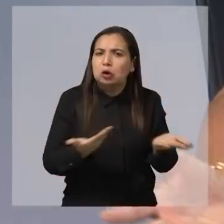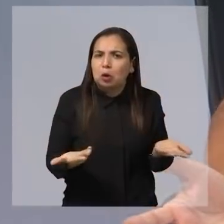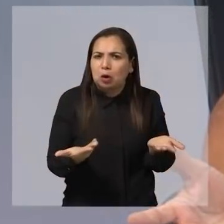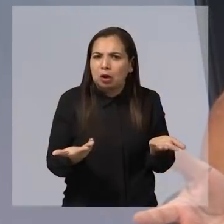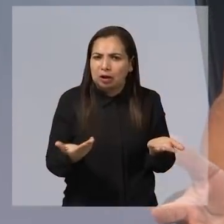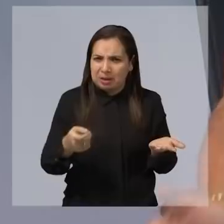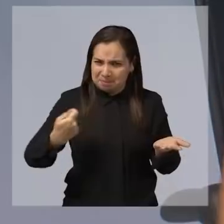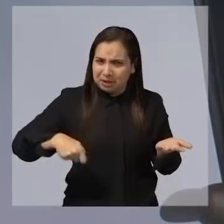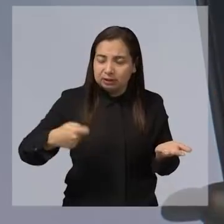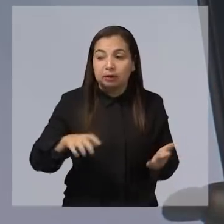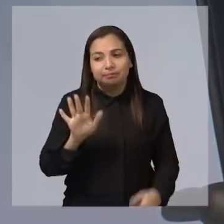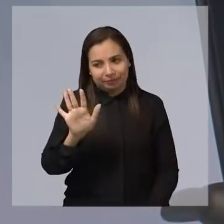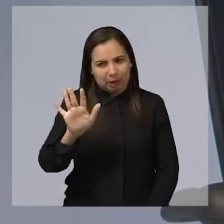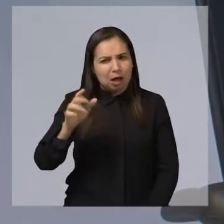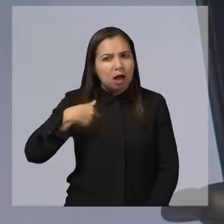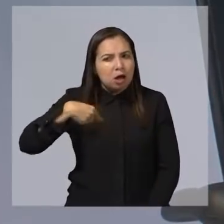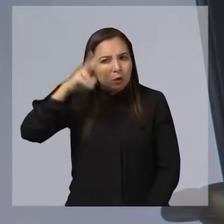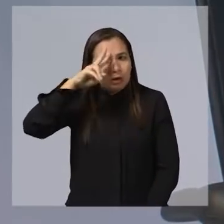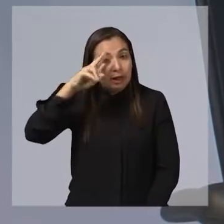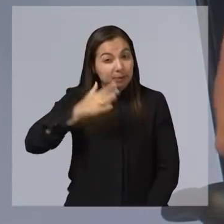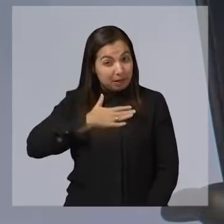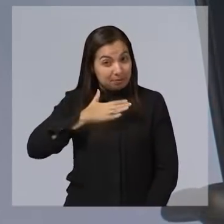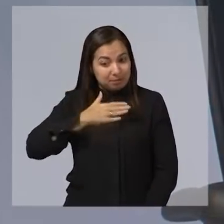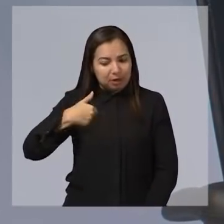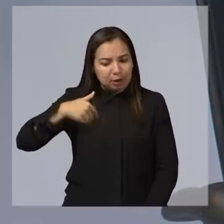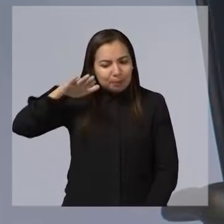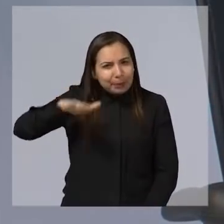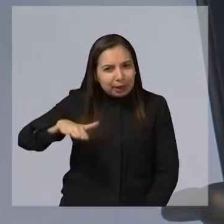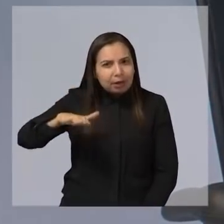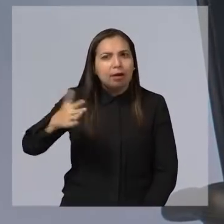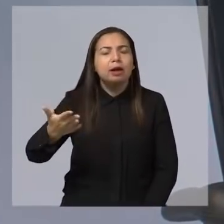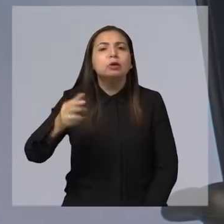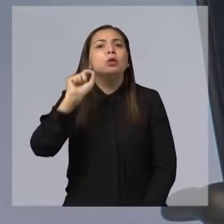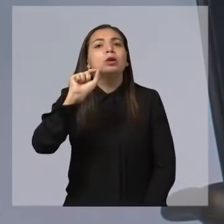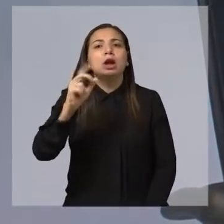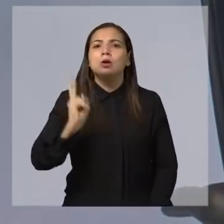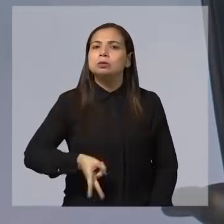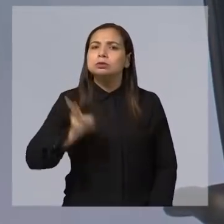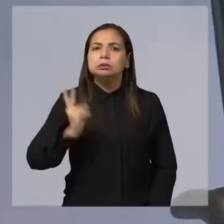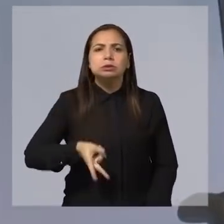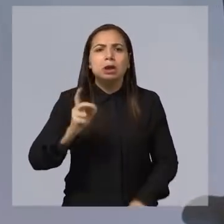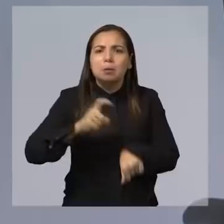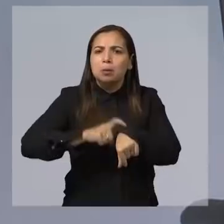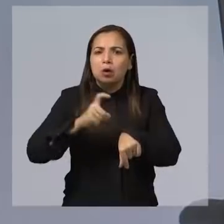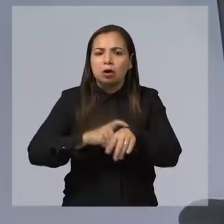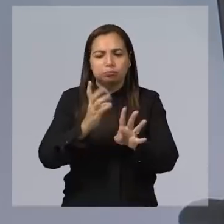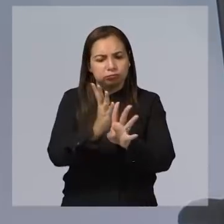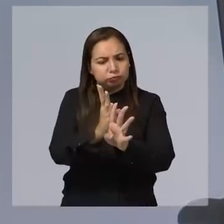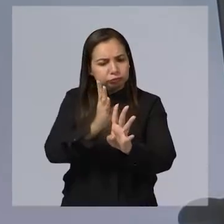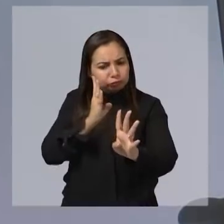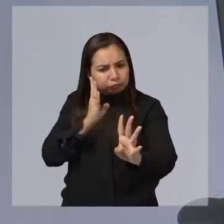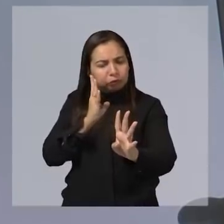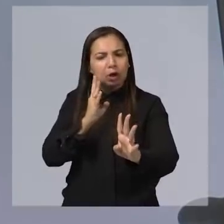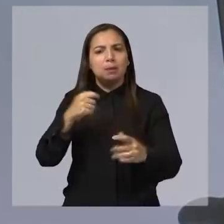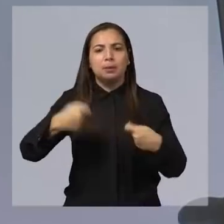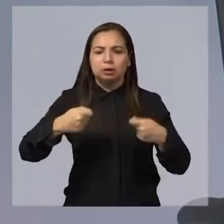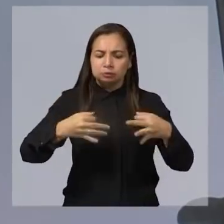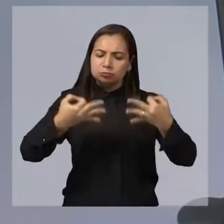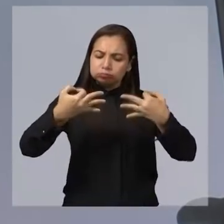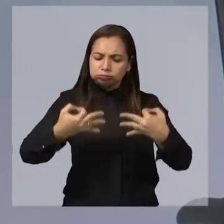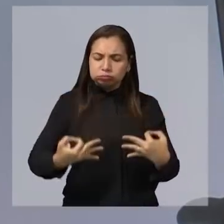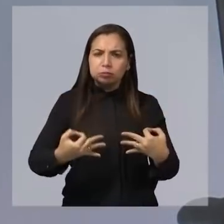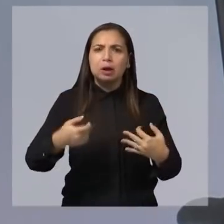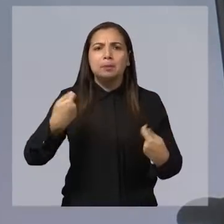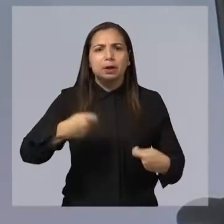hora cívica, toda sexta-feira lá, quando eu hino nacional, com a mãozinha no peito lá, né, disciplina, andava em fila direitinho, a gente